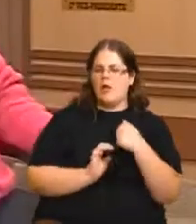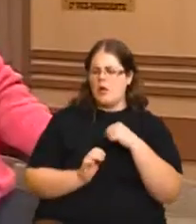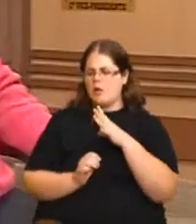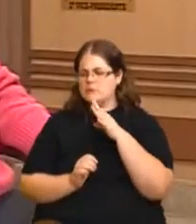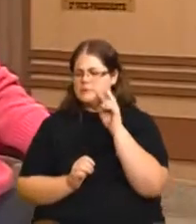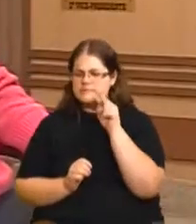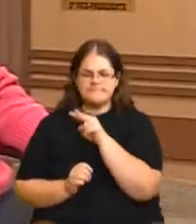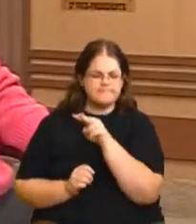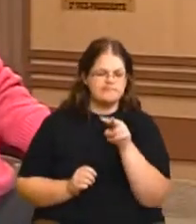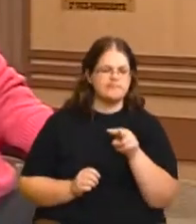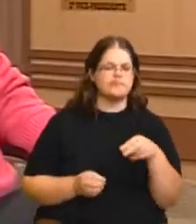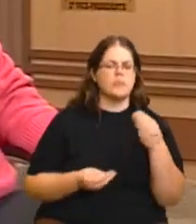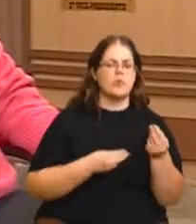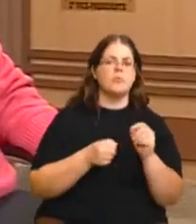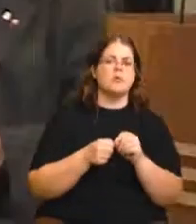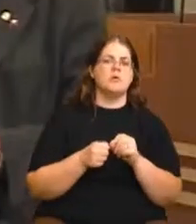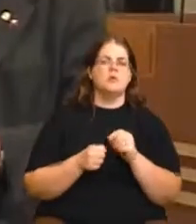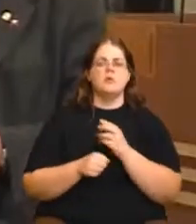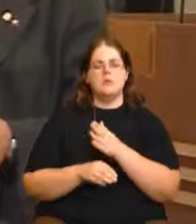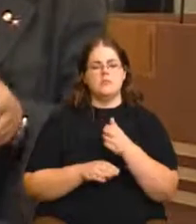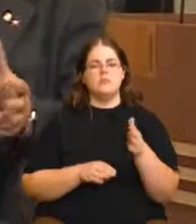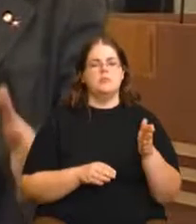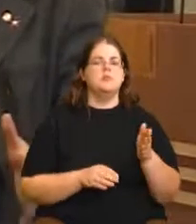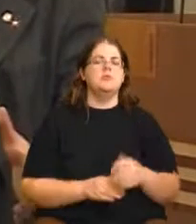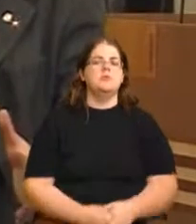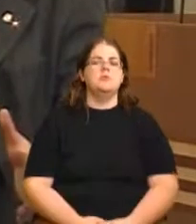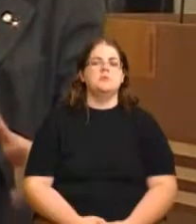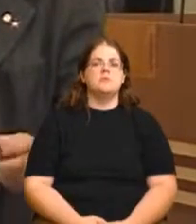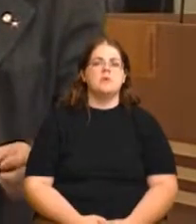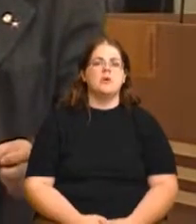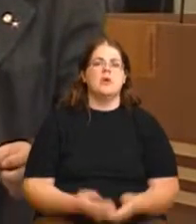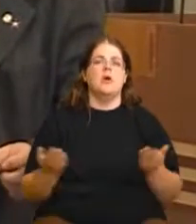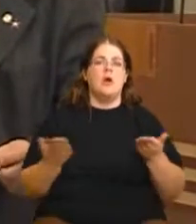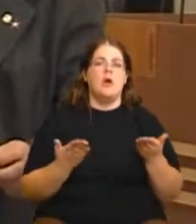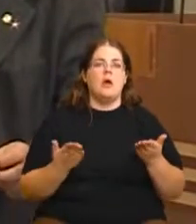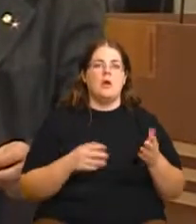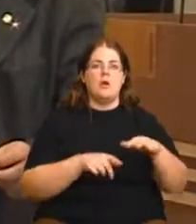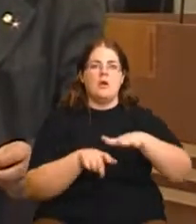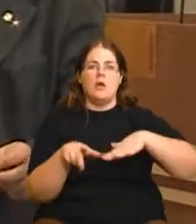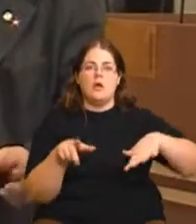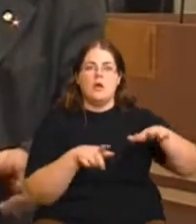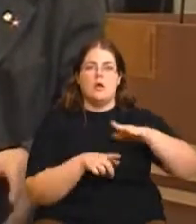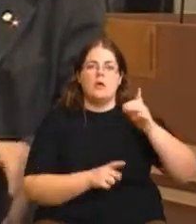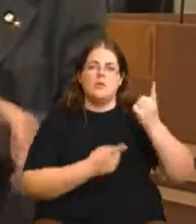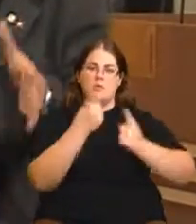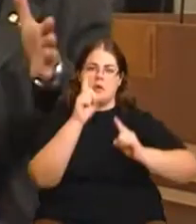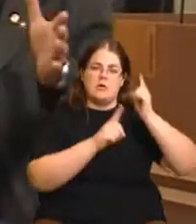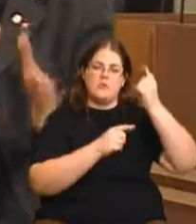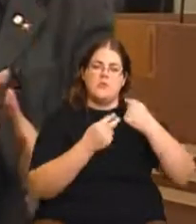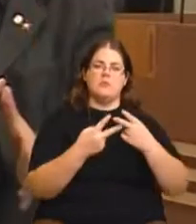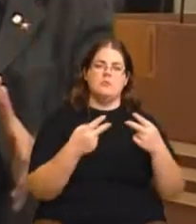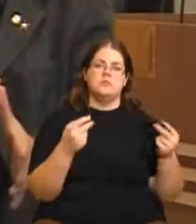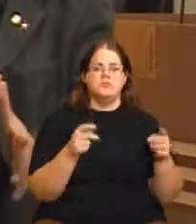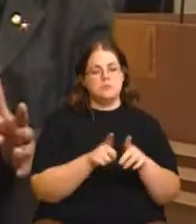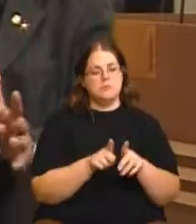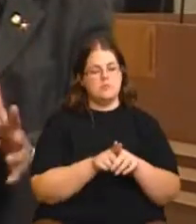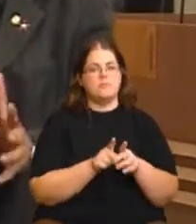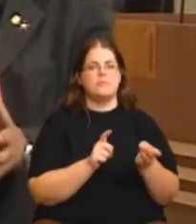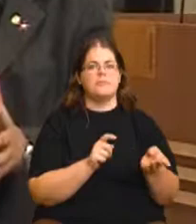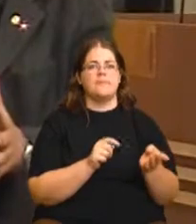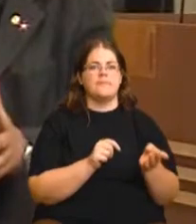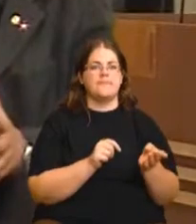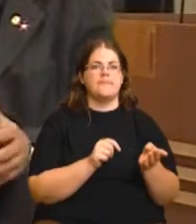tomando ciência. Sem dúvida nenhuma. Eu acho que agora essa questão que nós temos, essa comissão do Carnaval, para avaliar as contas do Carnaval, porque para